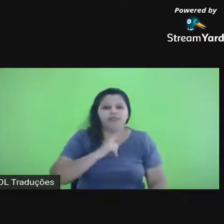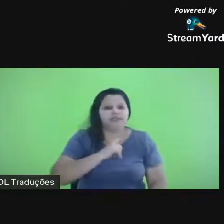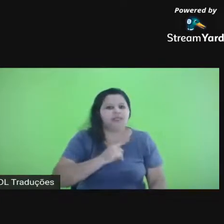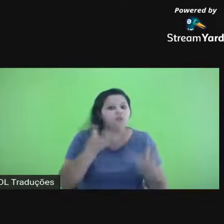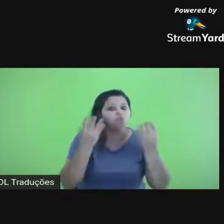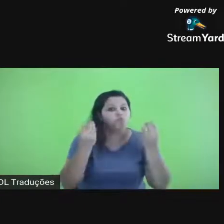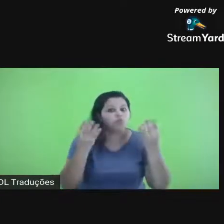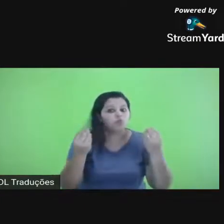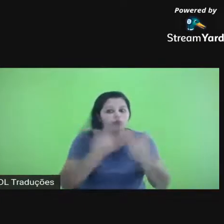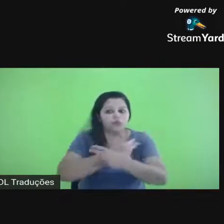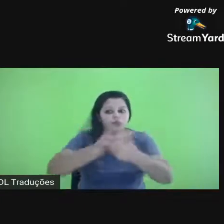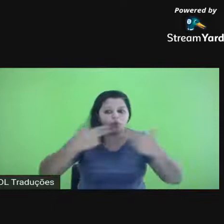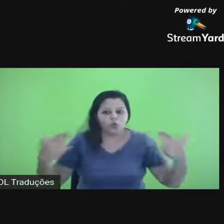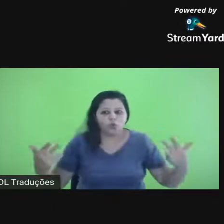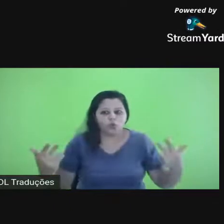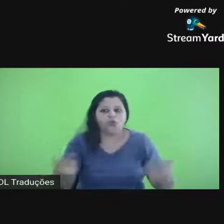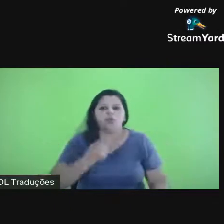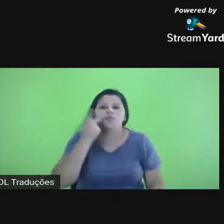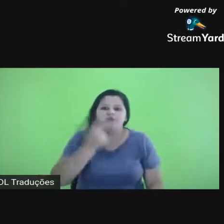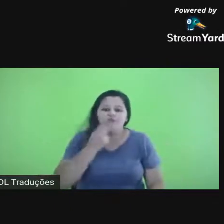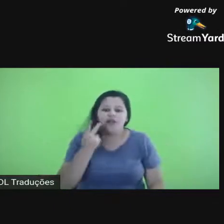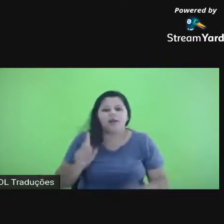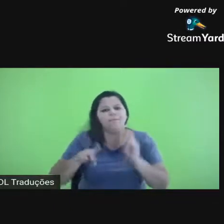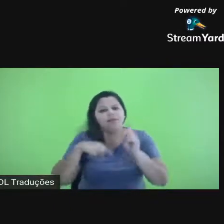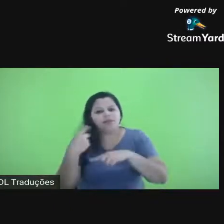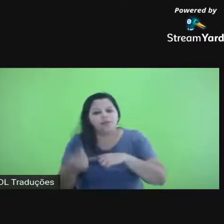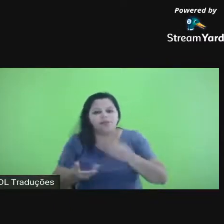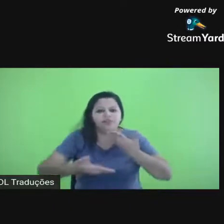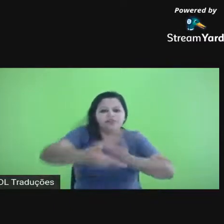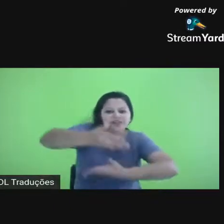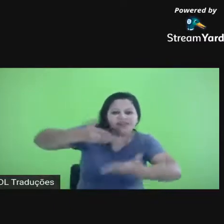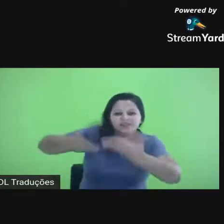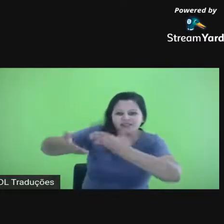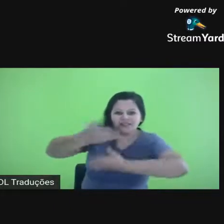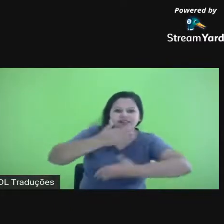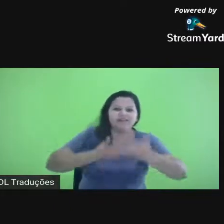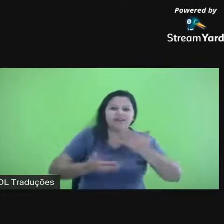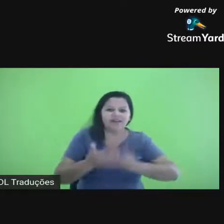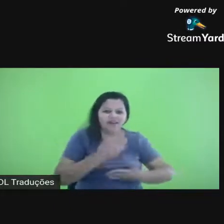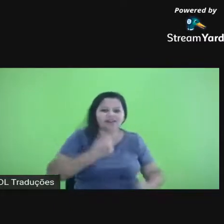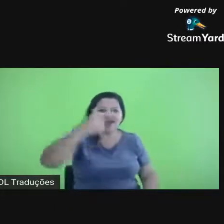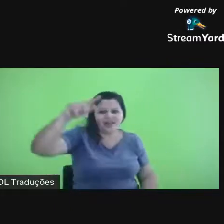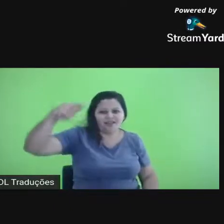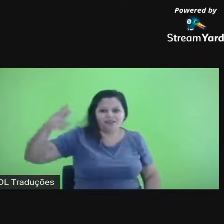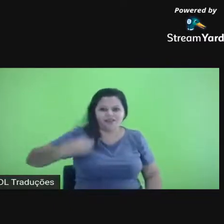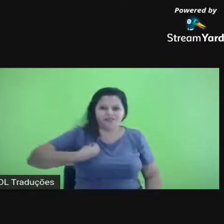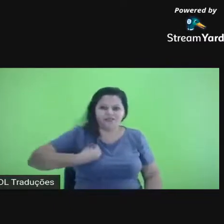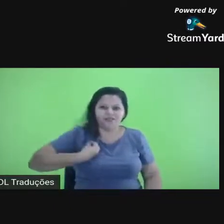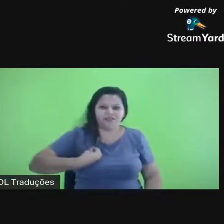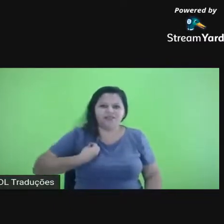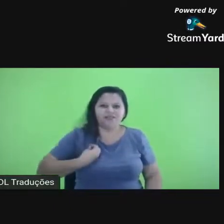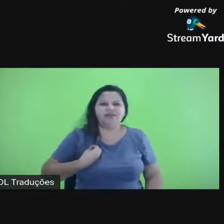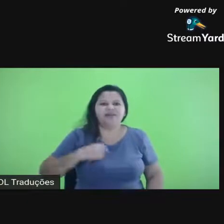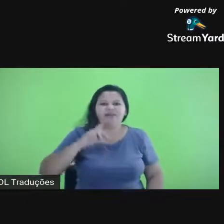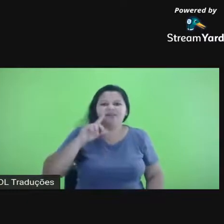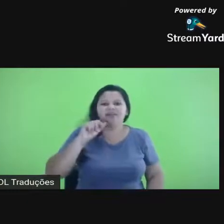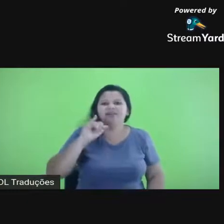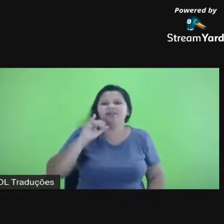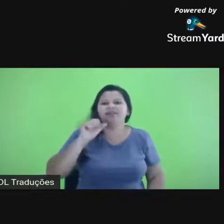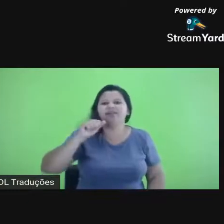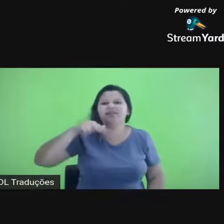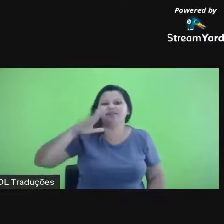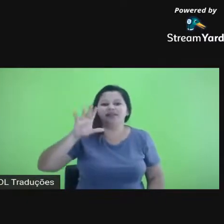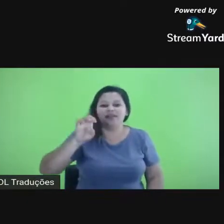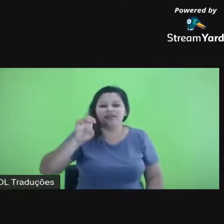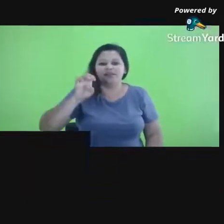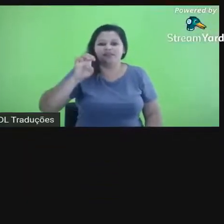disso, mas aí a gente vai trocando daqui a pouco, né, depois das outras participantes, depois da Emily. Obrigada,